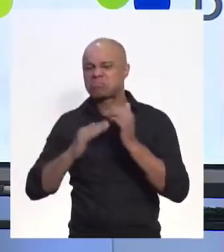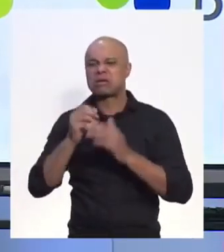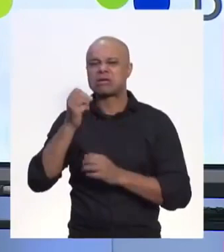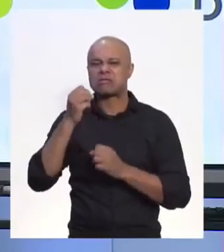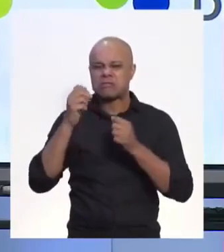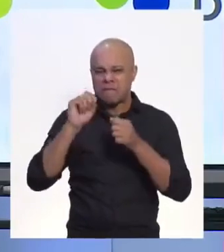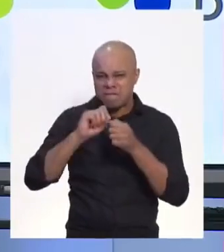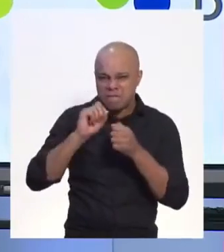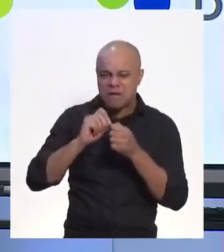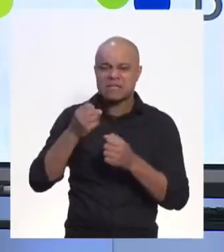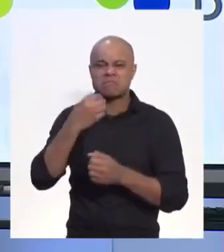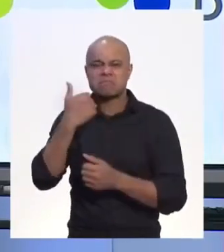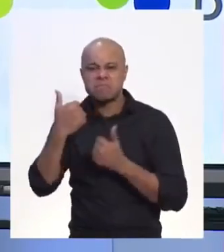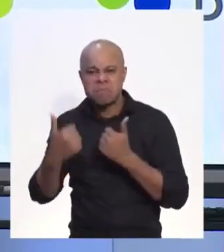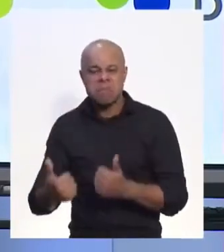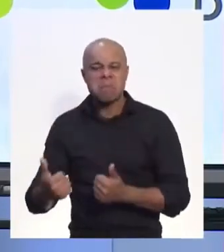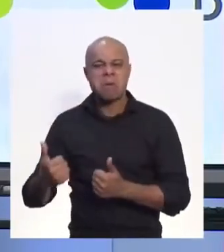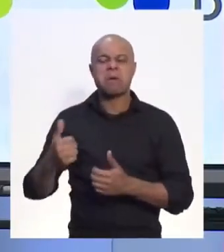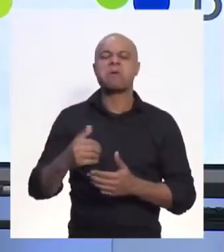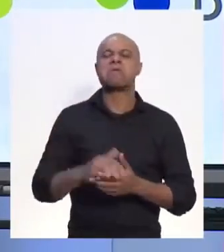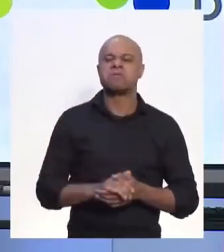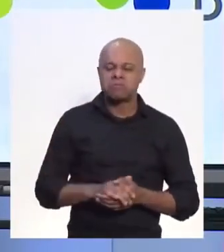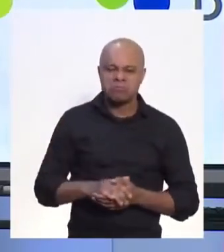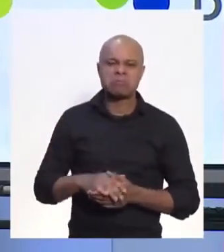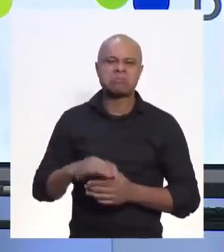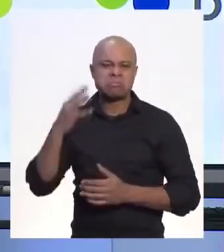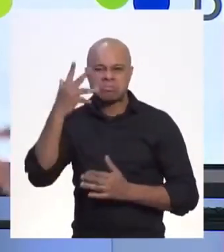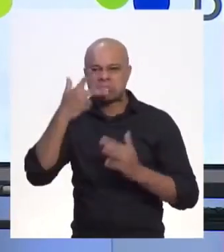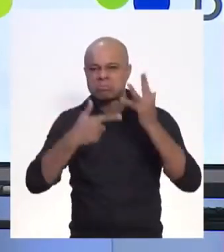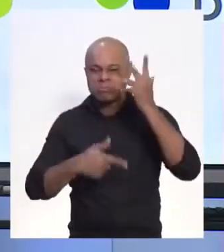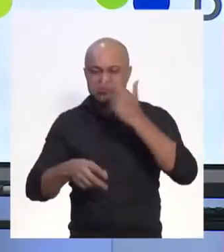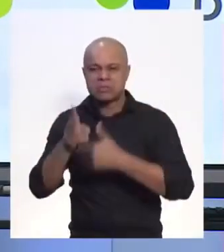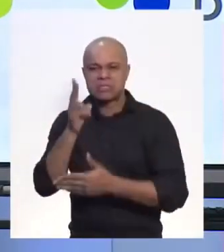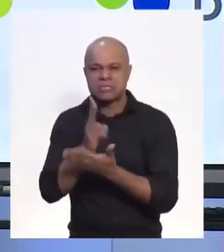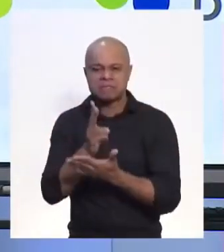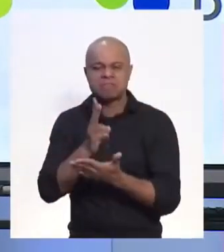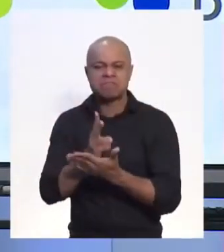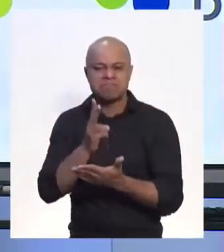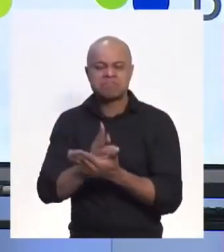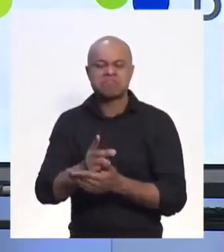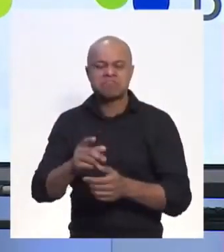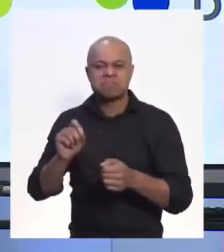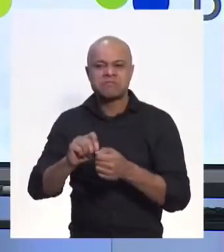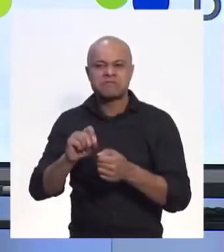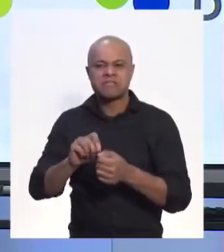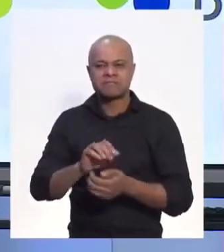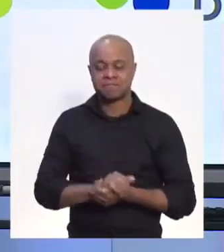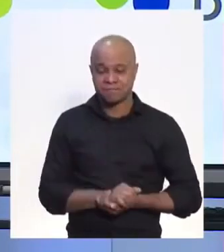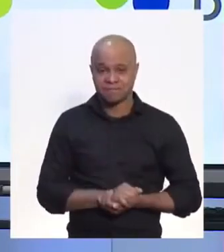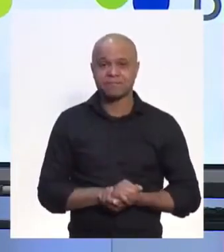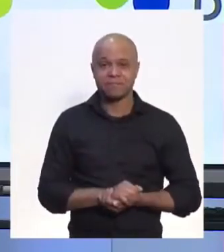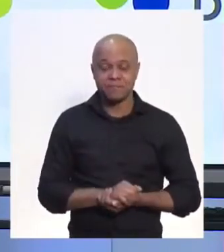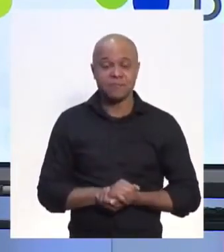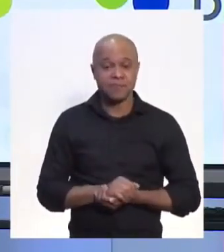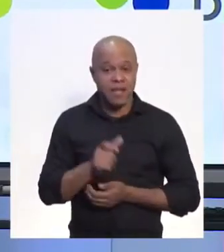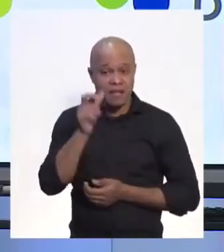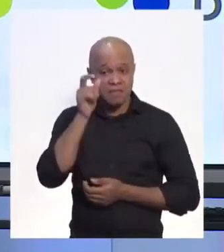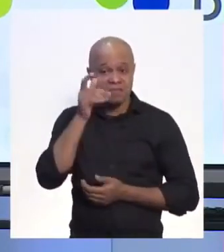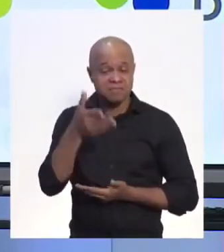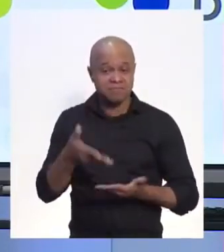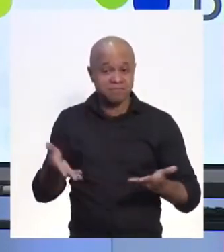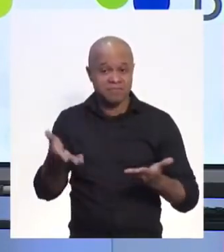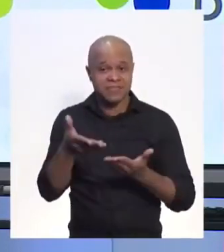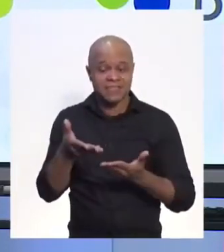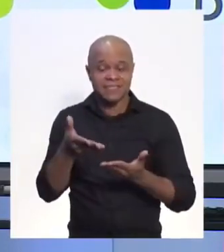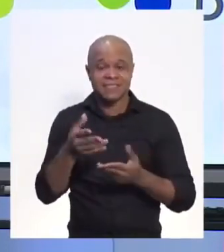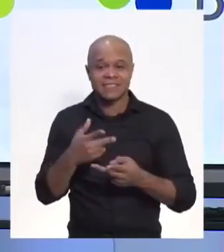aquelas imagens associadas ao que ele produz lá. É bastante interessante. Então, são coisas